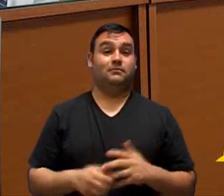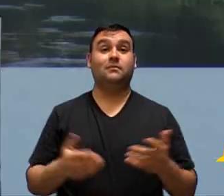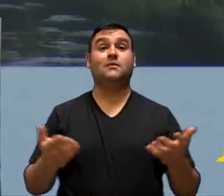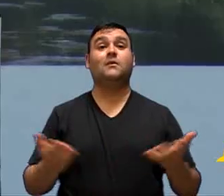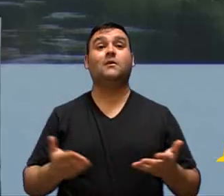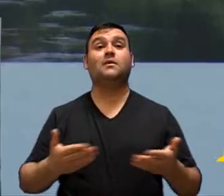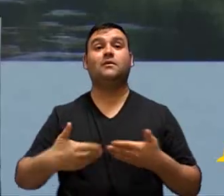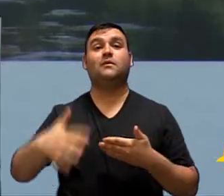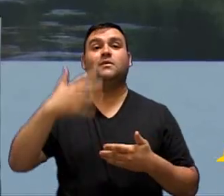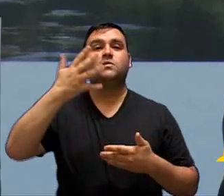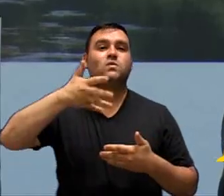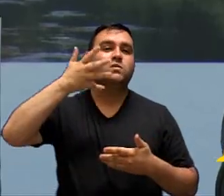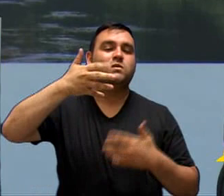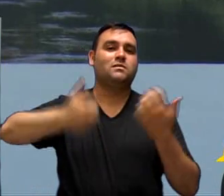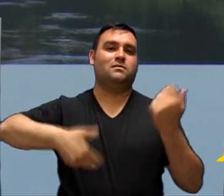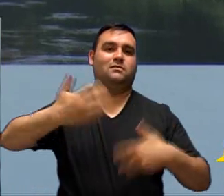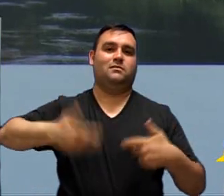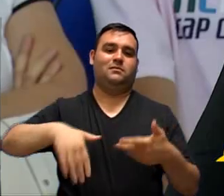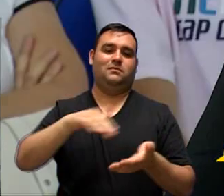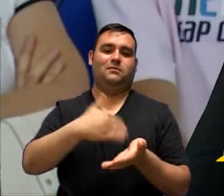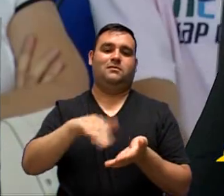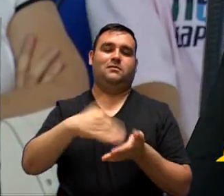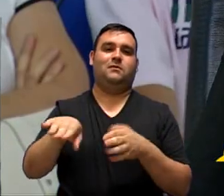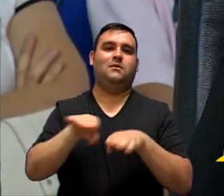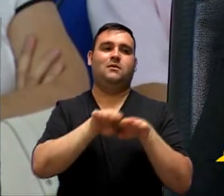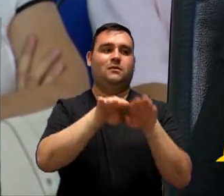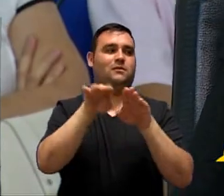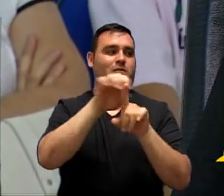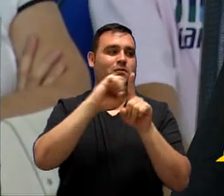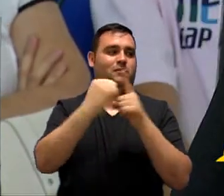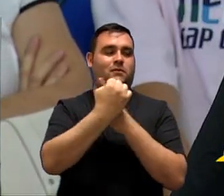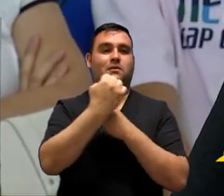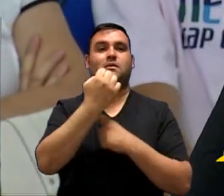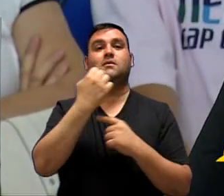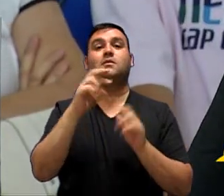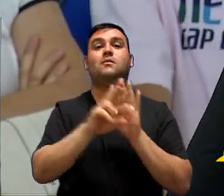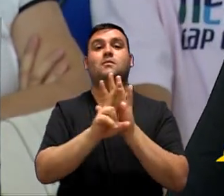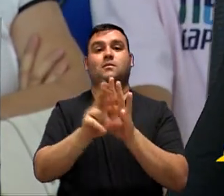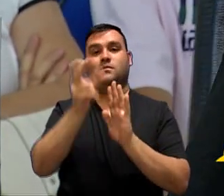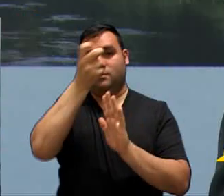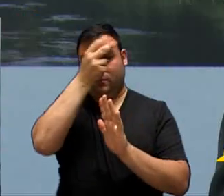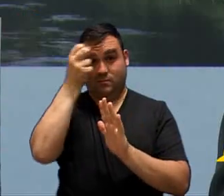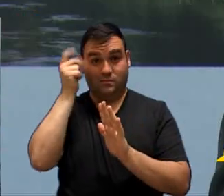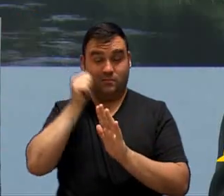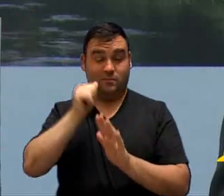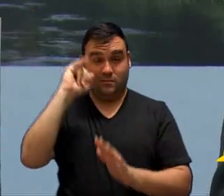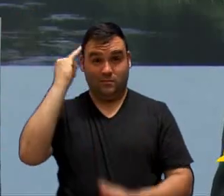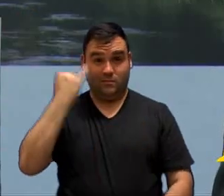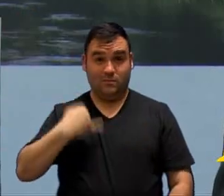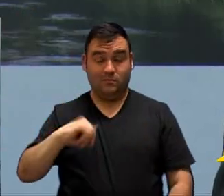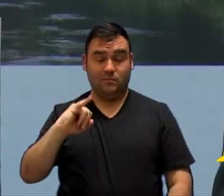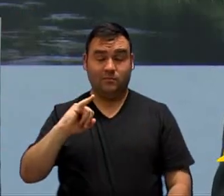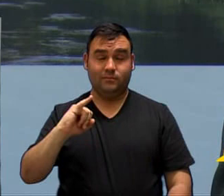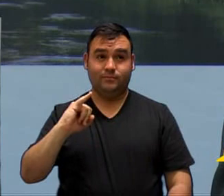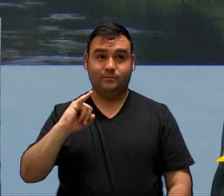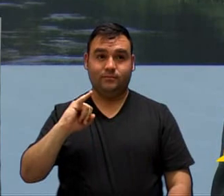Iremos agora ouvir as considerações do secretário de Igualdade e Assistência Social, representando a prefeita Jaqueline Coutinho, Paulo